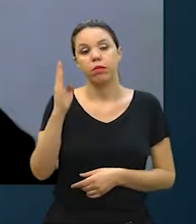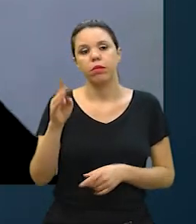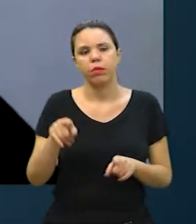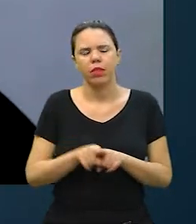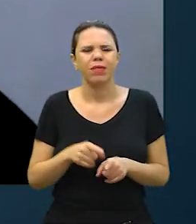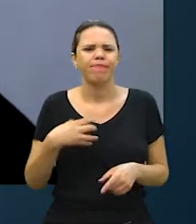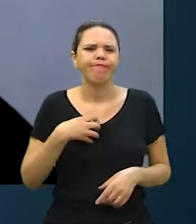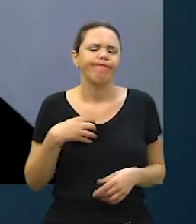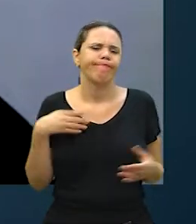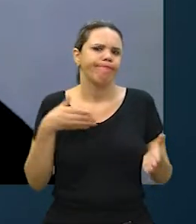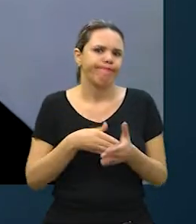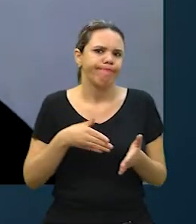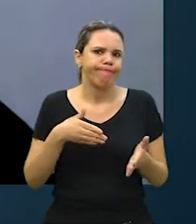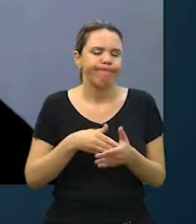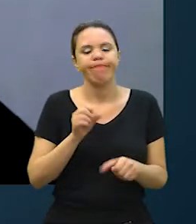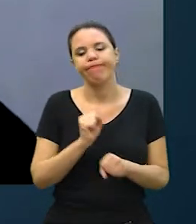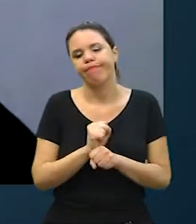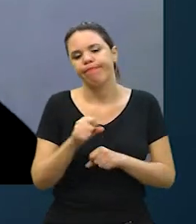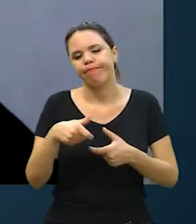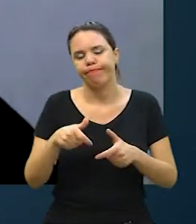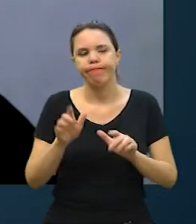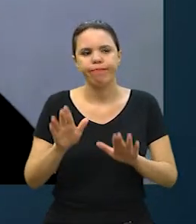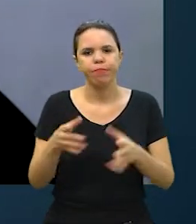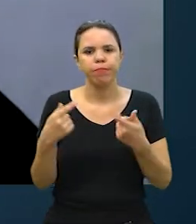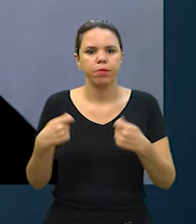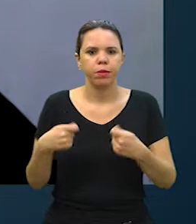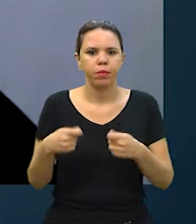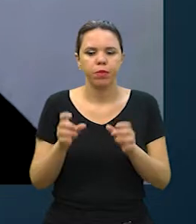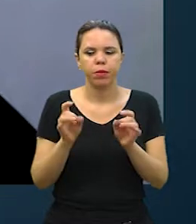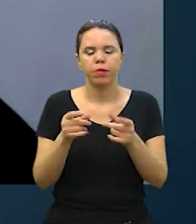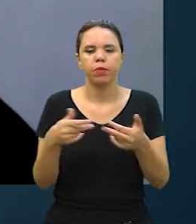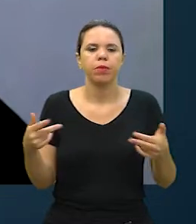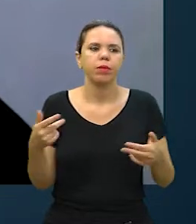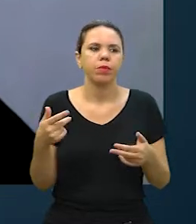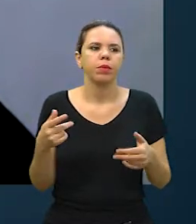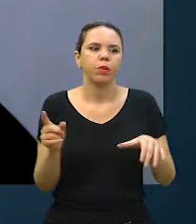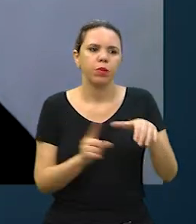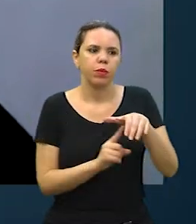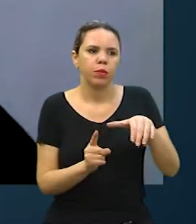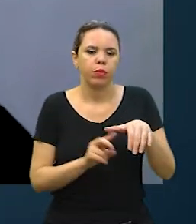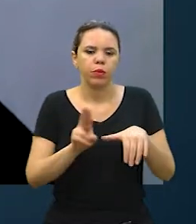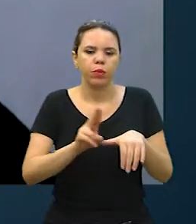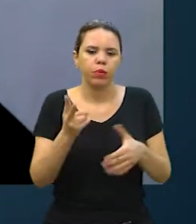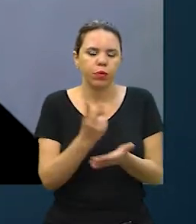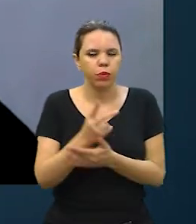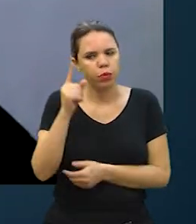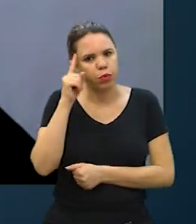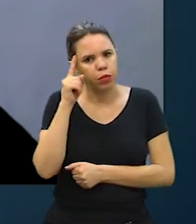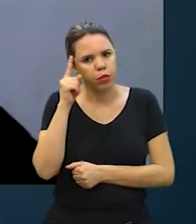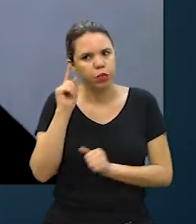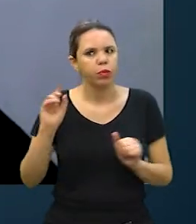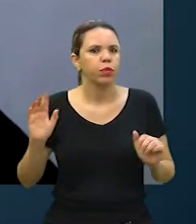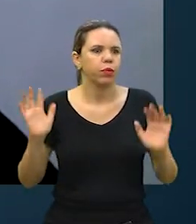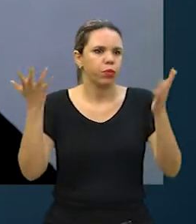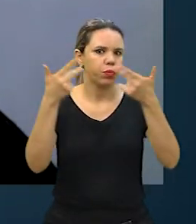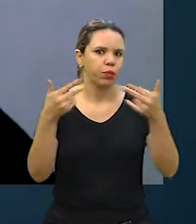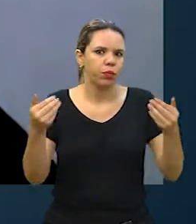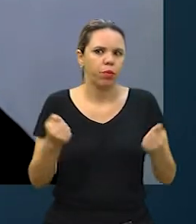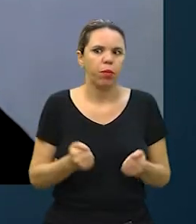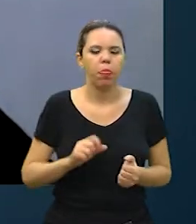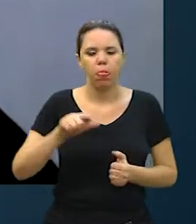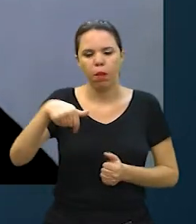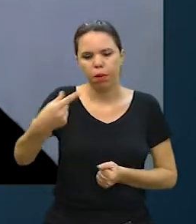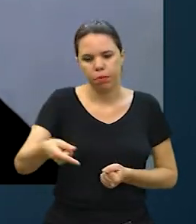essa dificuldade, um gargalo no mercado, de que quando a gente precisava vender uma roupa para o cliente utilizar no mesmo dia, para um evento ou para o